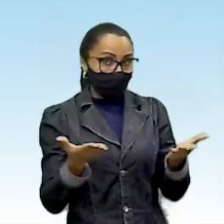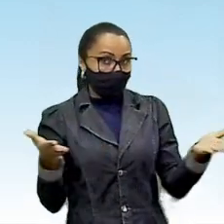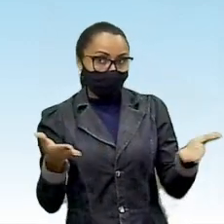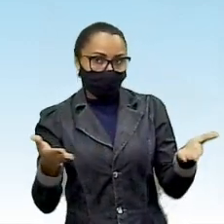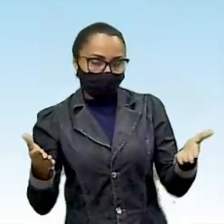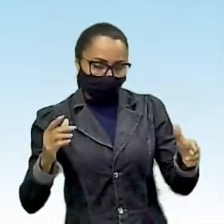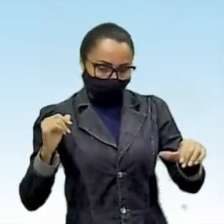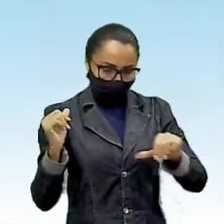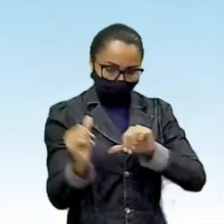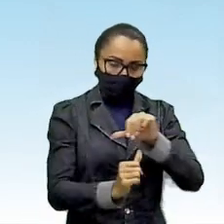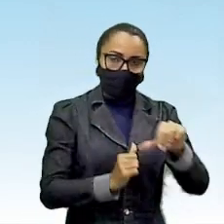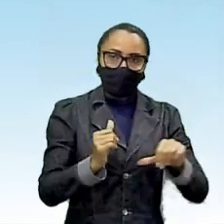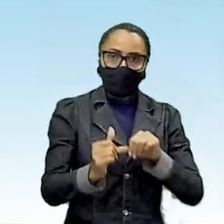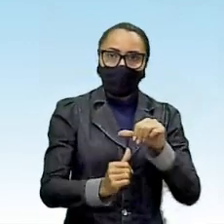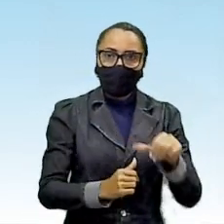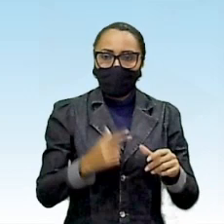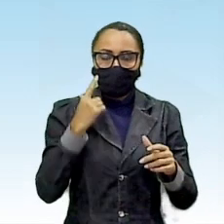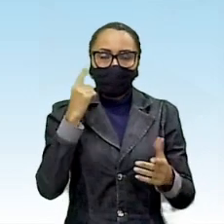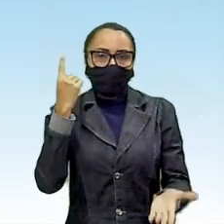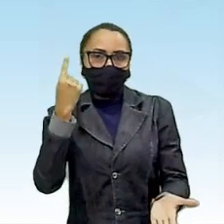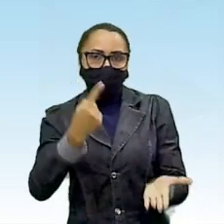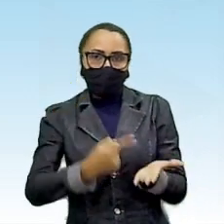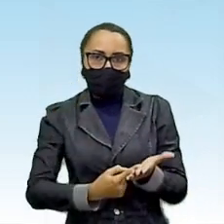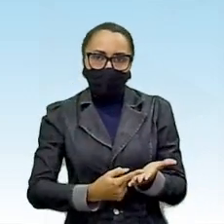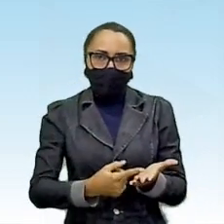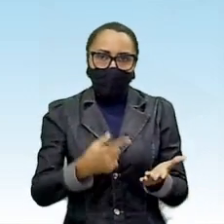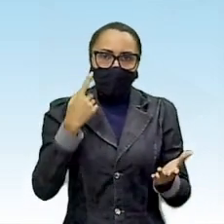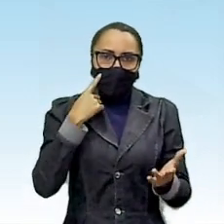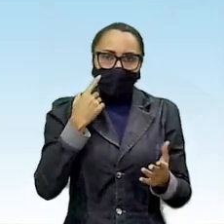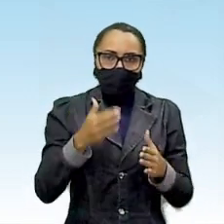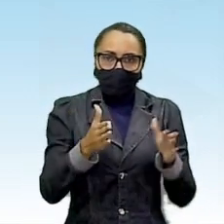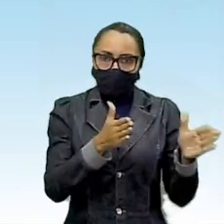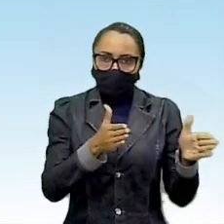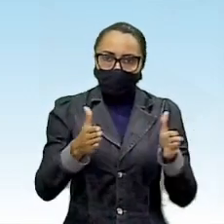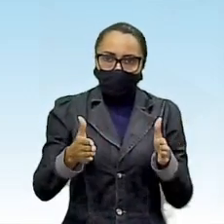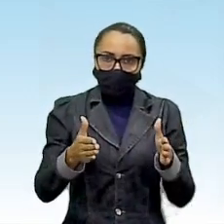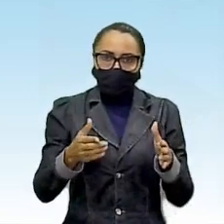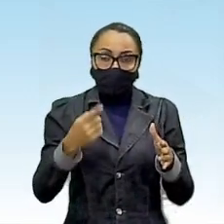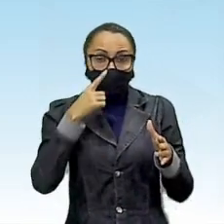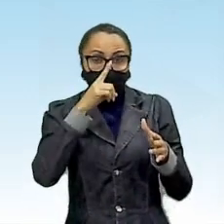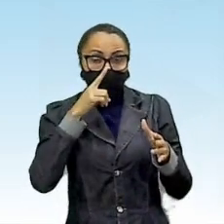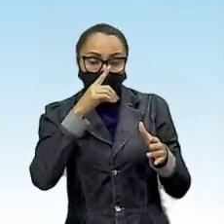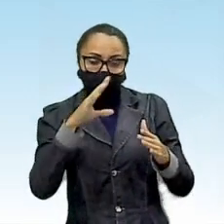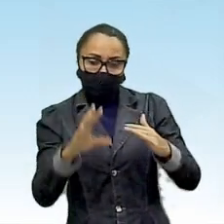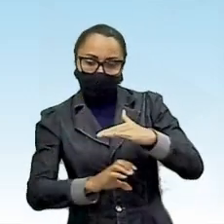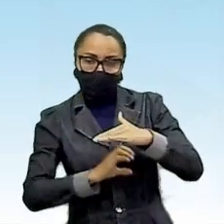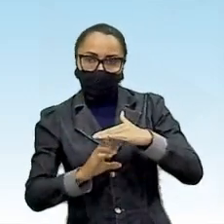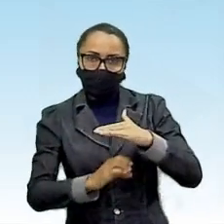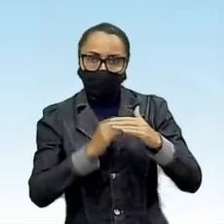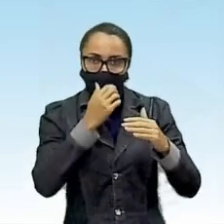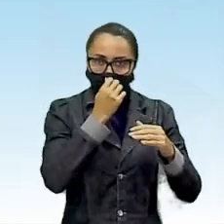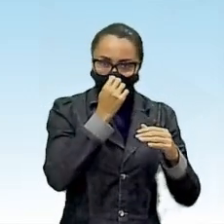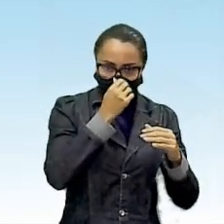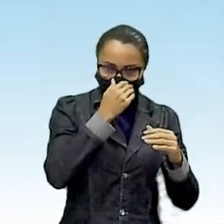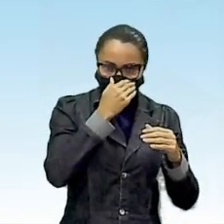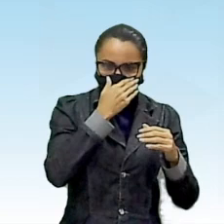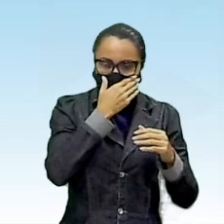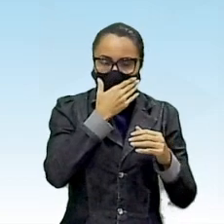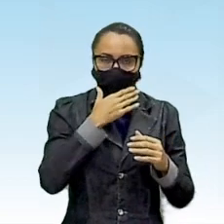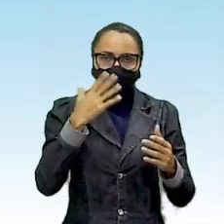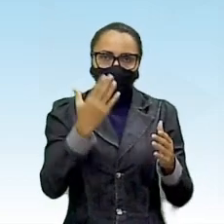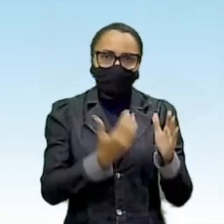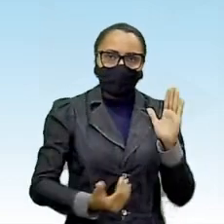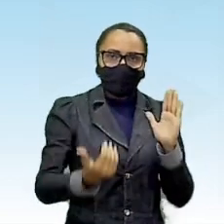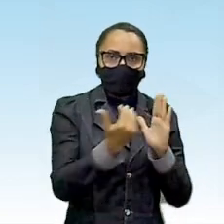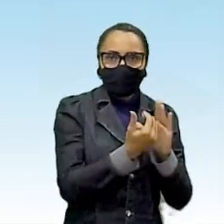modifica e varia de acordo com o risco, o grau de risco da empresa. Então, e também, além do